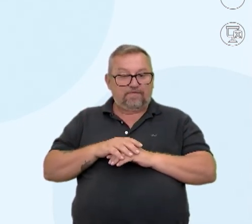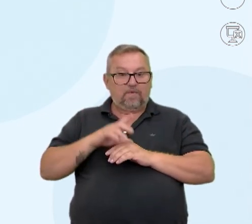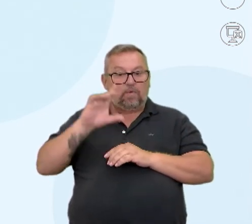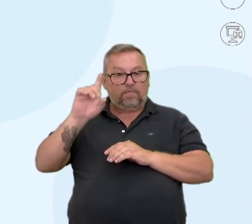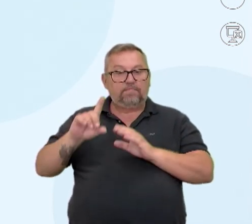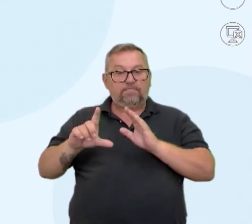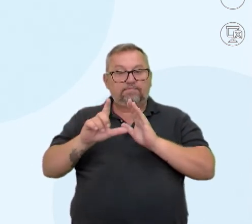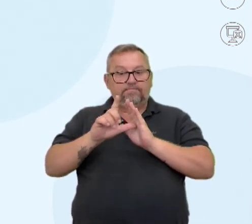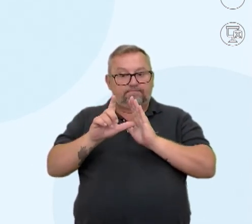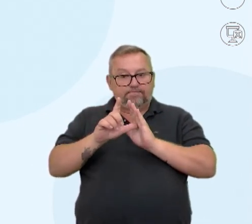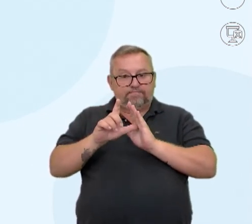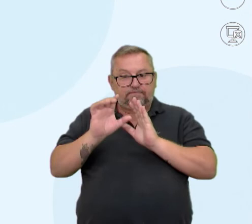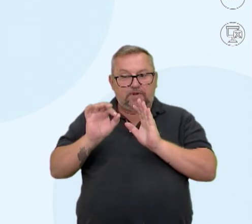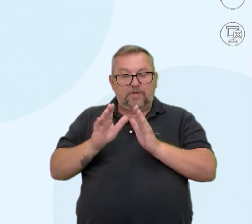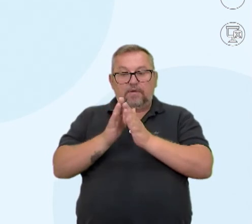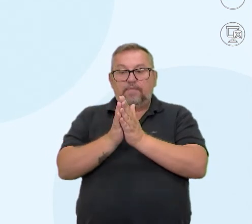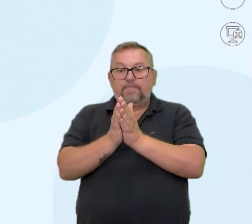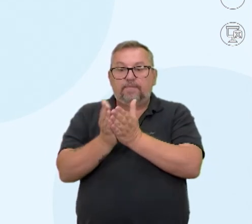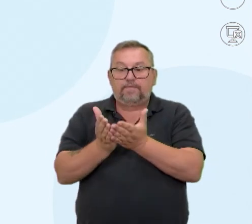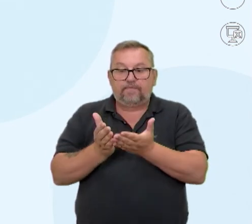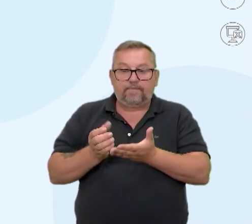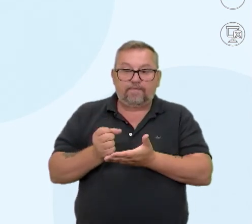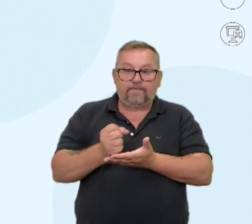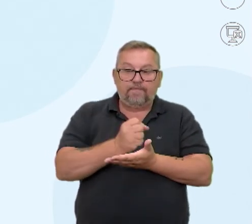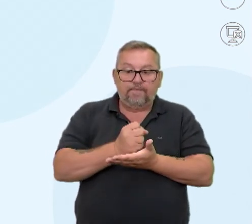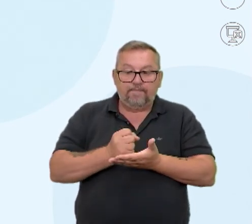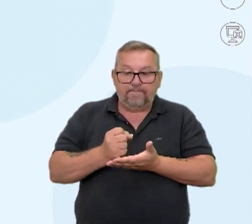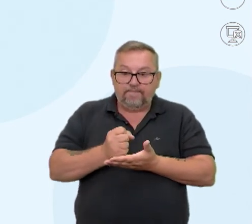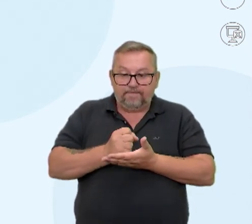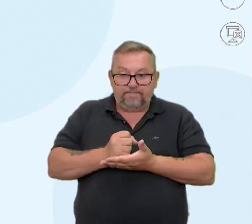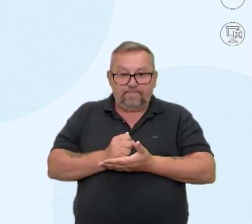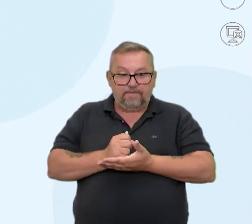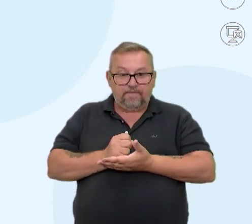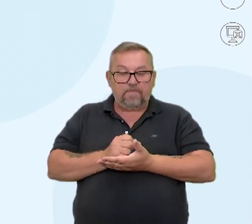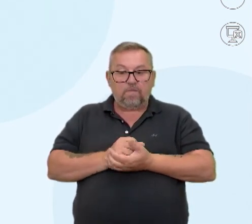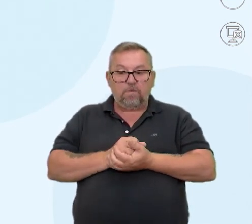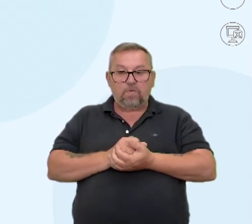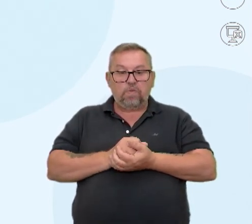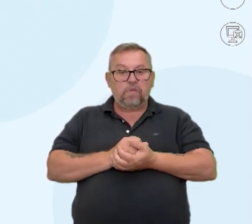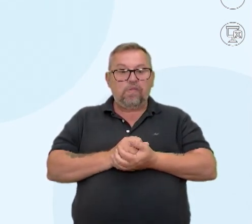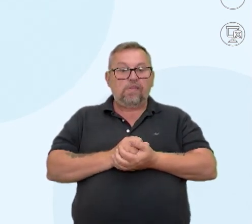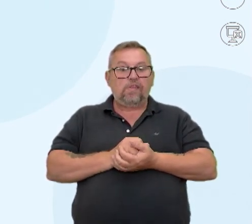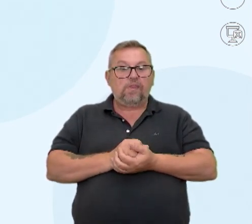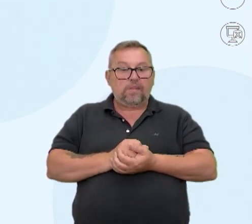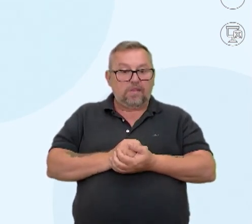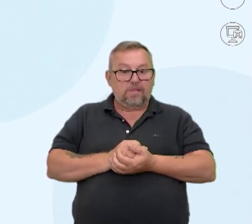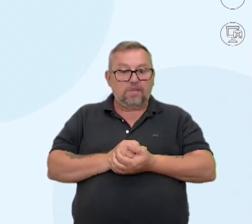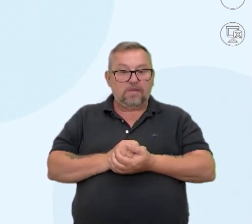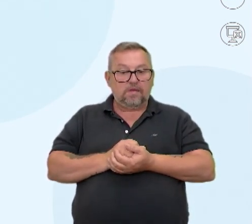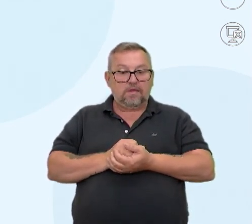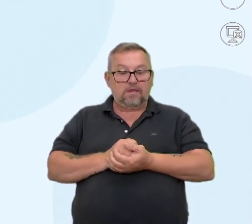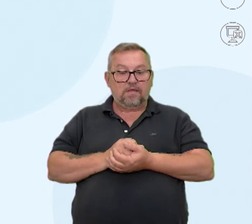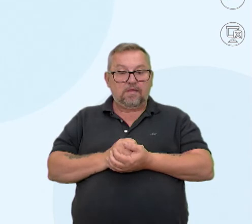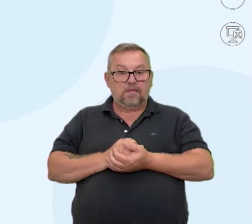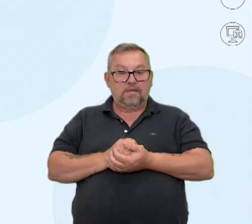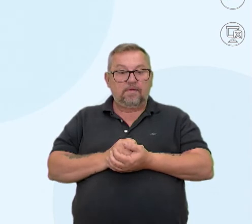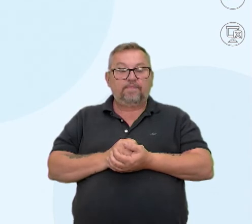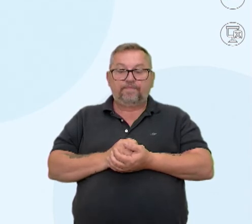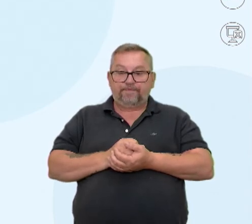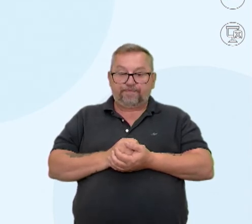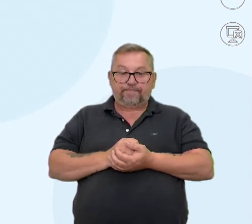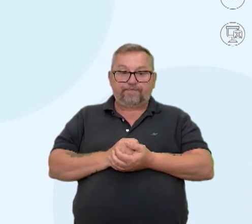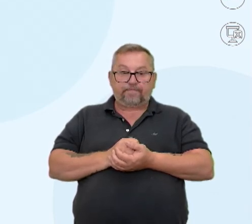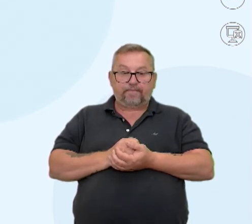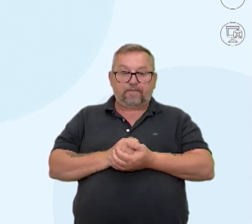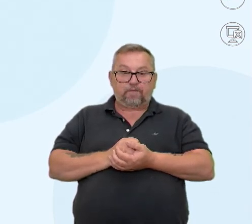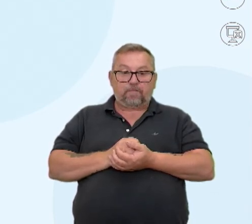direitos trabalhistas garantidos por lei, através da carteira assinada. Então, esse é o trabalhador formal. Tudo bem? E